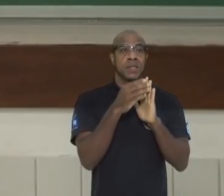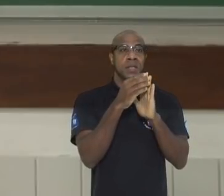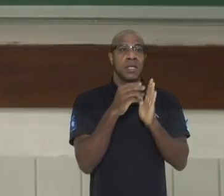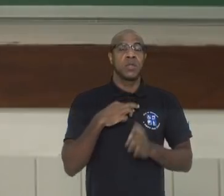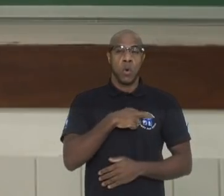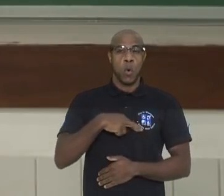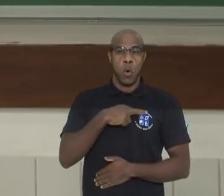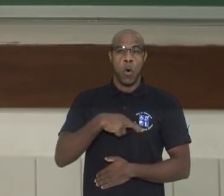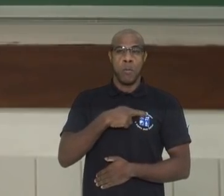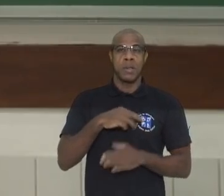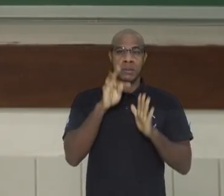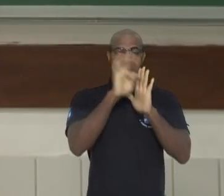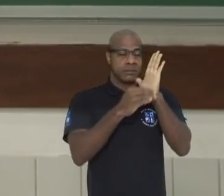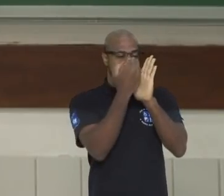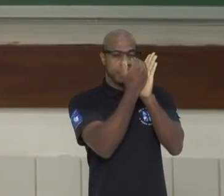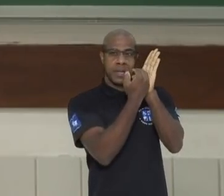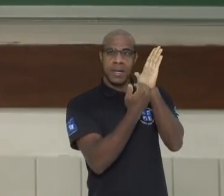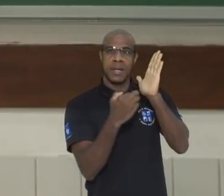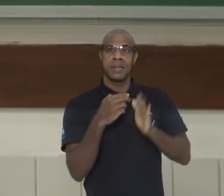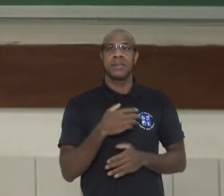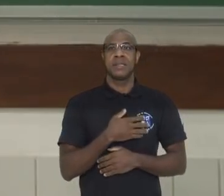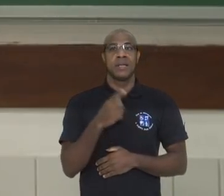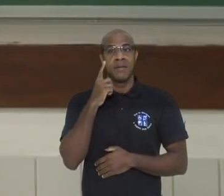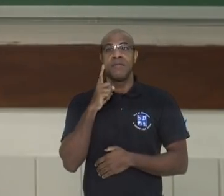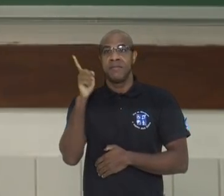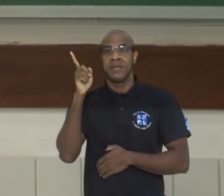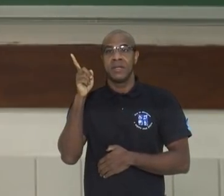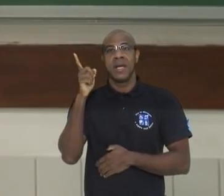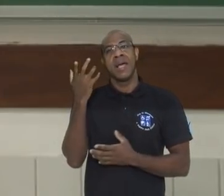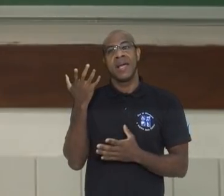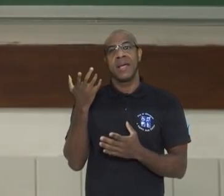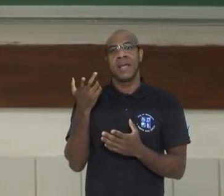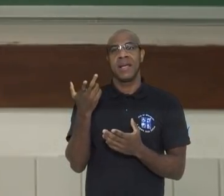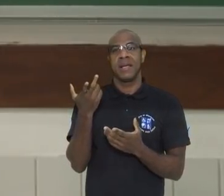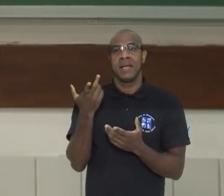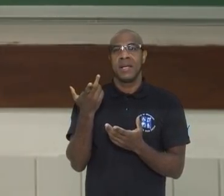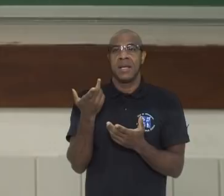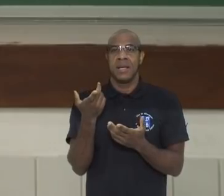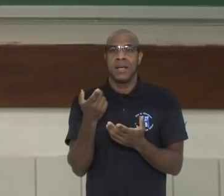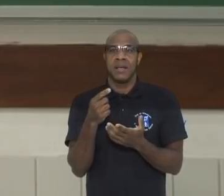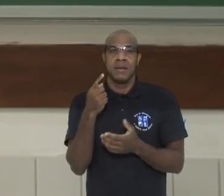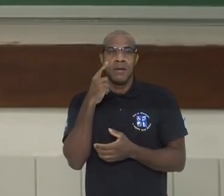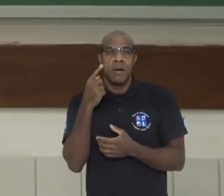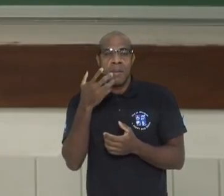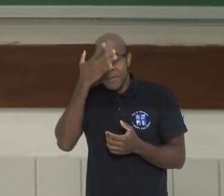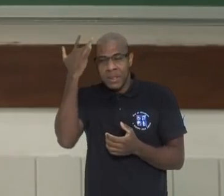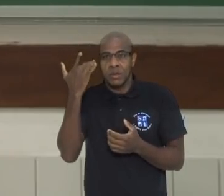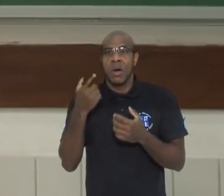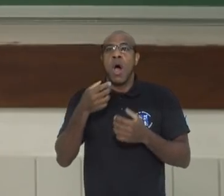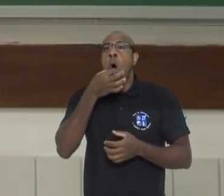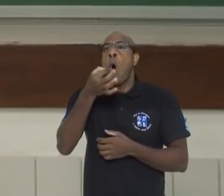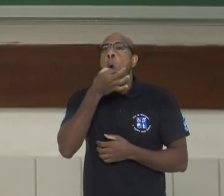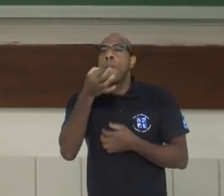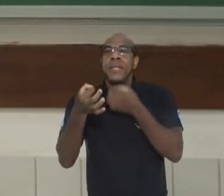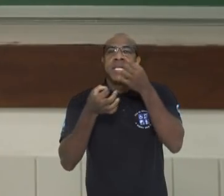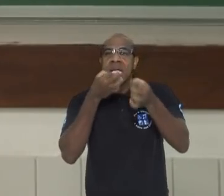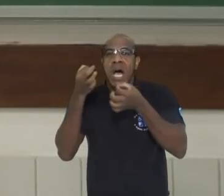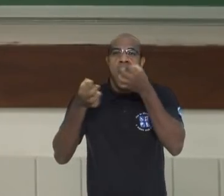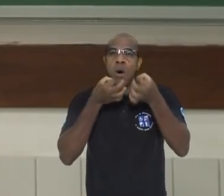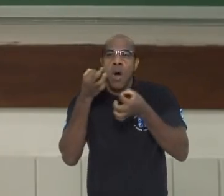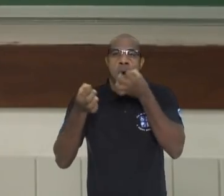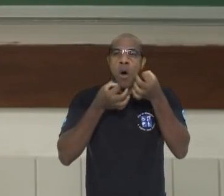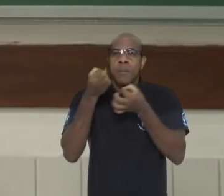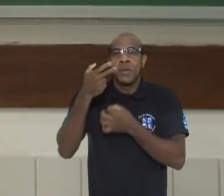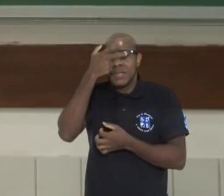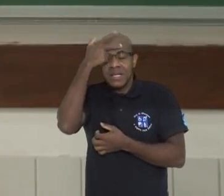romance. E crítica não é uma coisa negativa, a crítica pode ser boa, né? Pode ser uma crítica no sentido de falar sobre